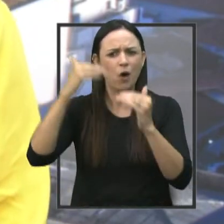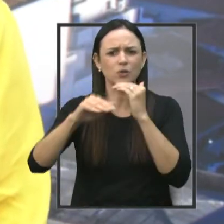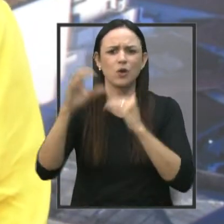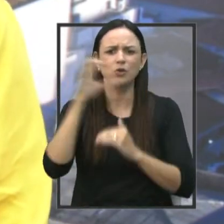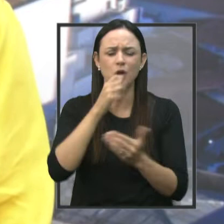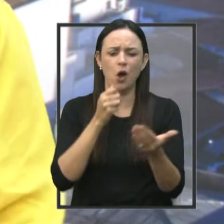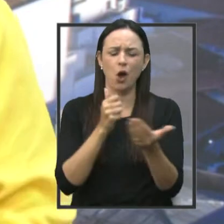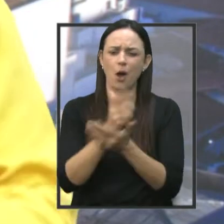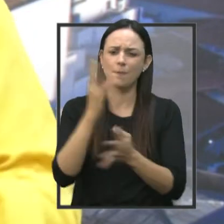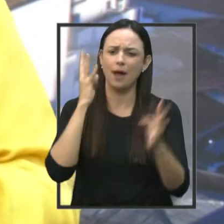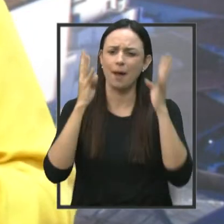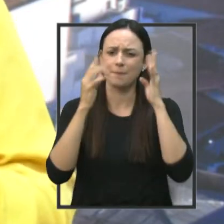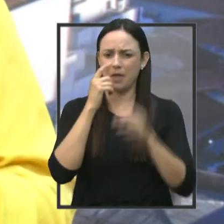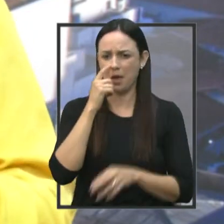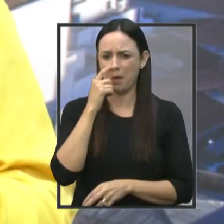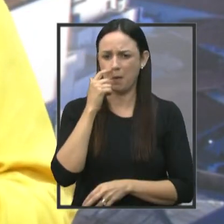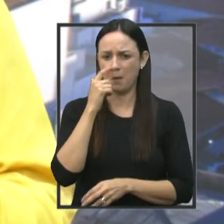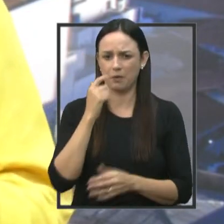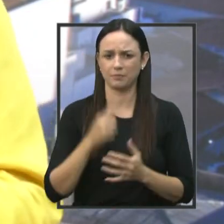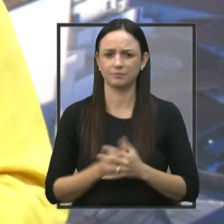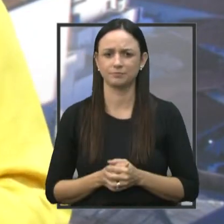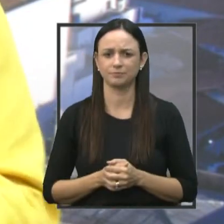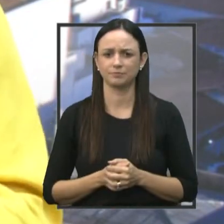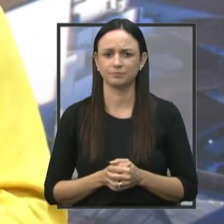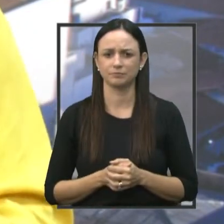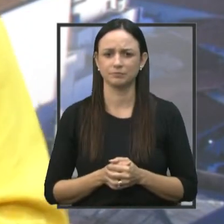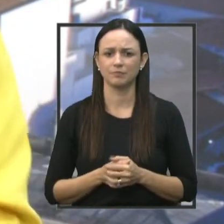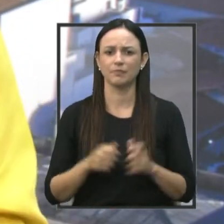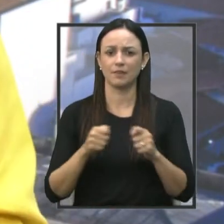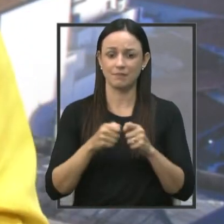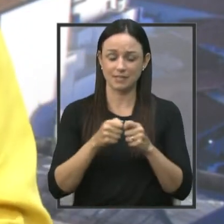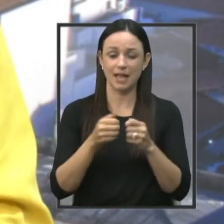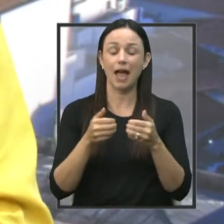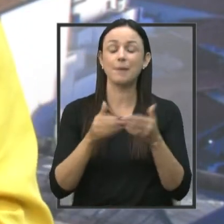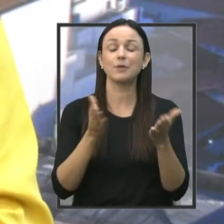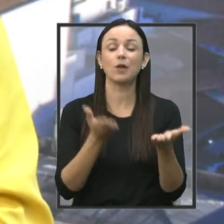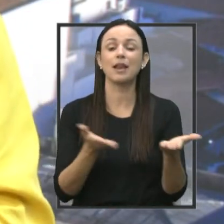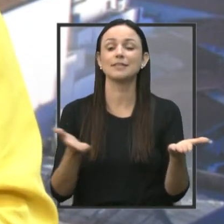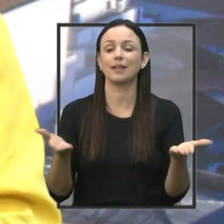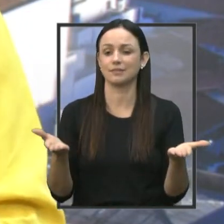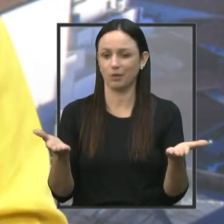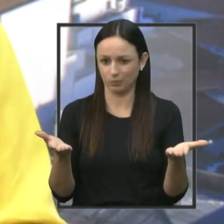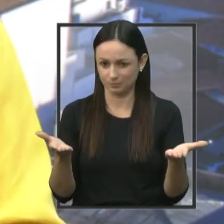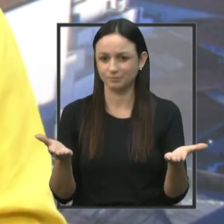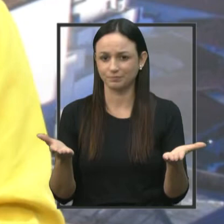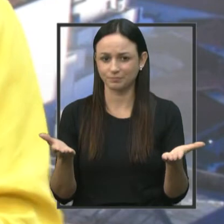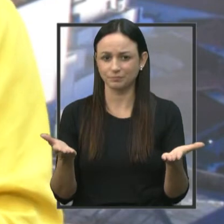compra. Da compra não, de fazer a abertura da licitação.